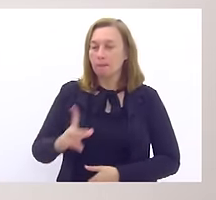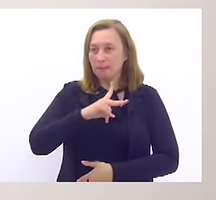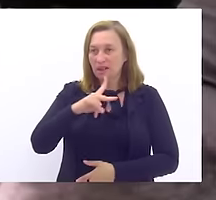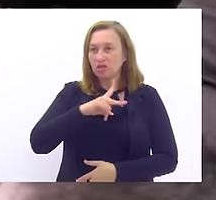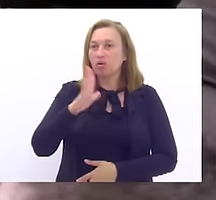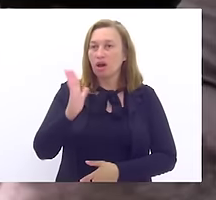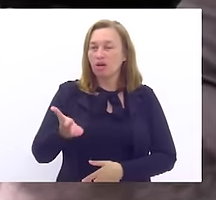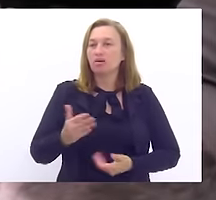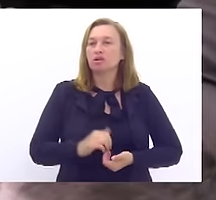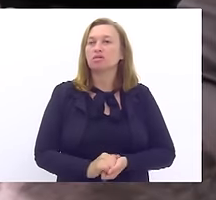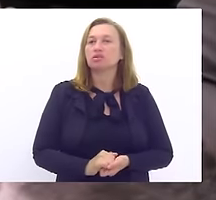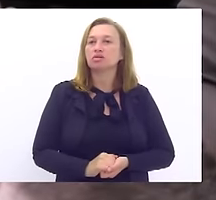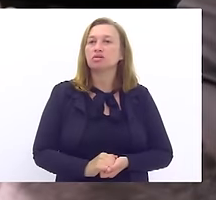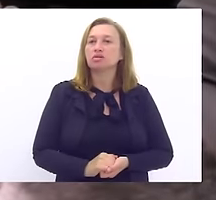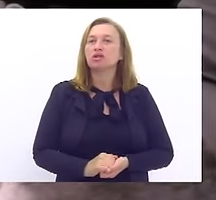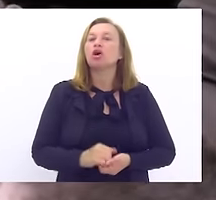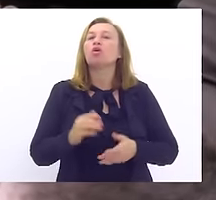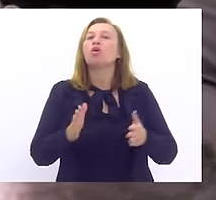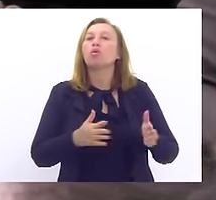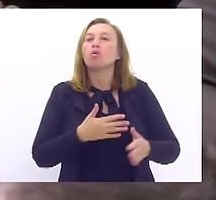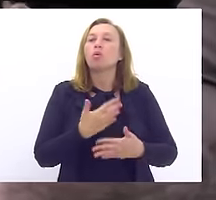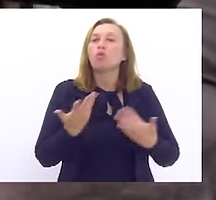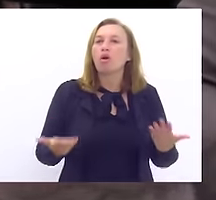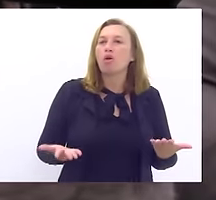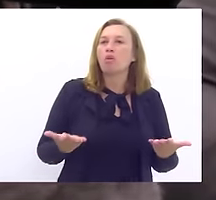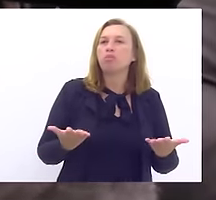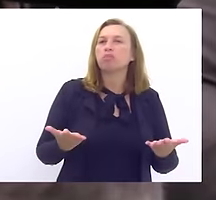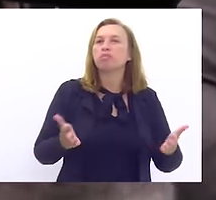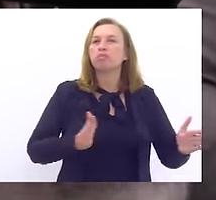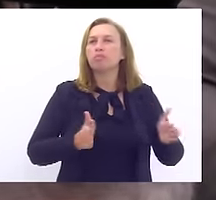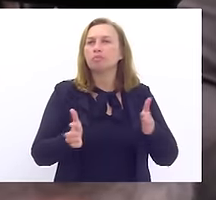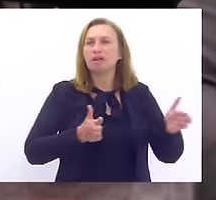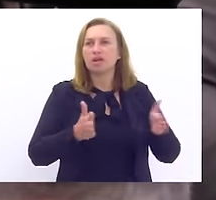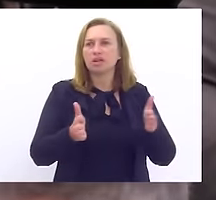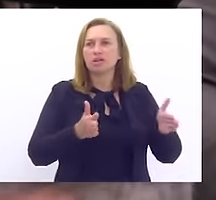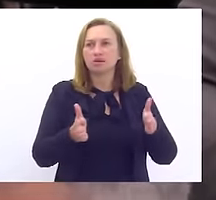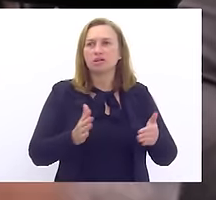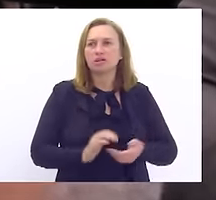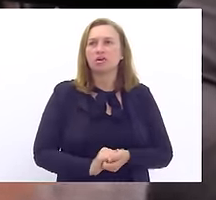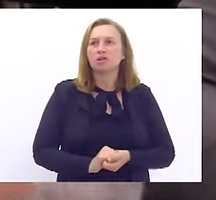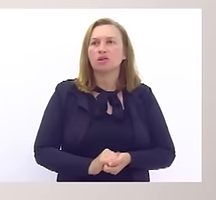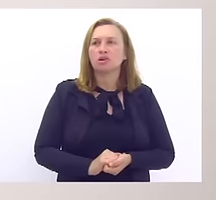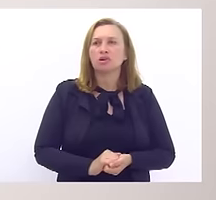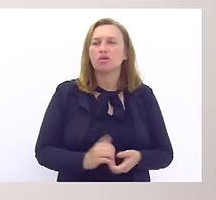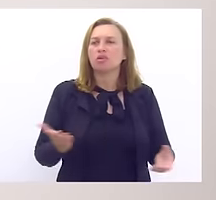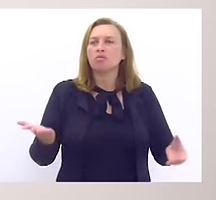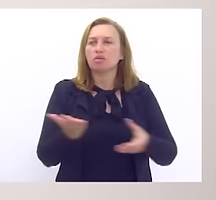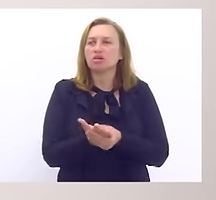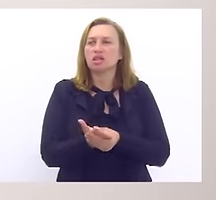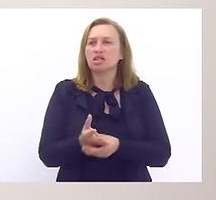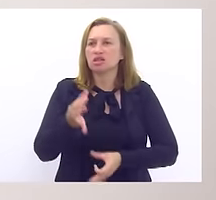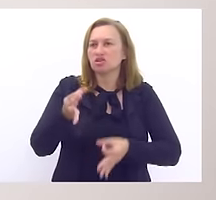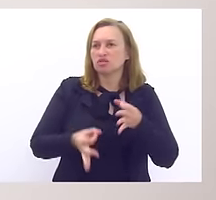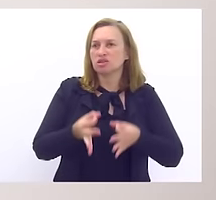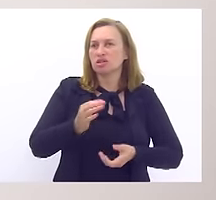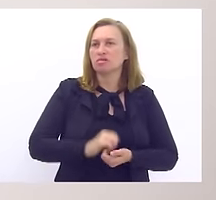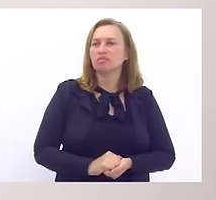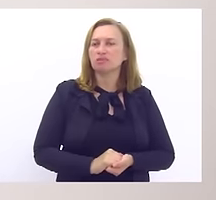o senhor se incomode me dizer que época em que o casal em que ele ia dizer nada processo é judicial